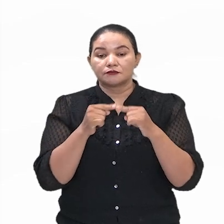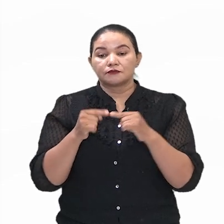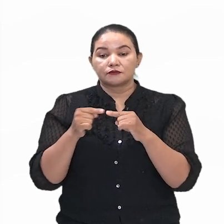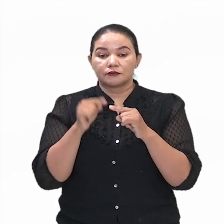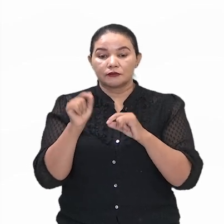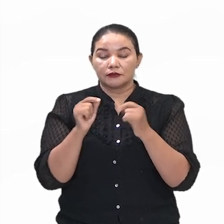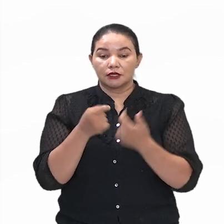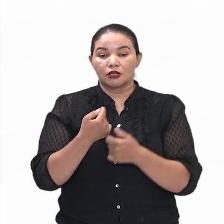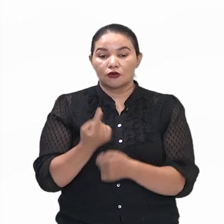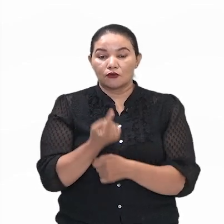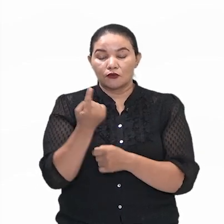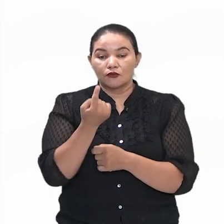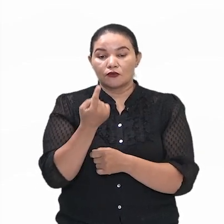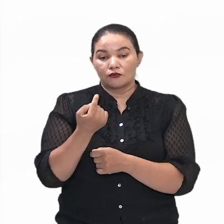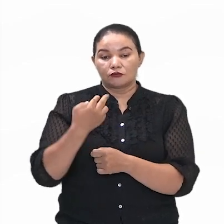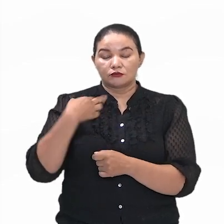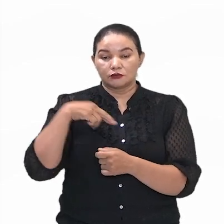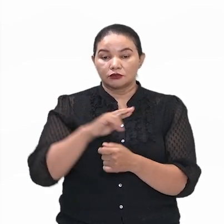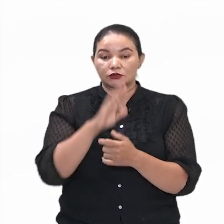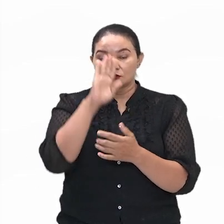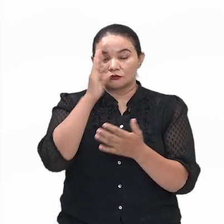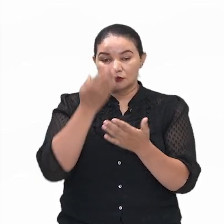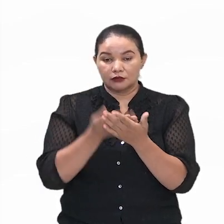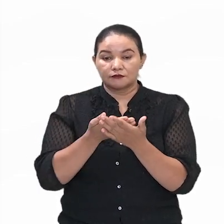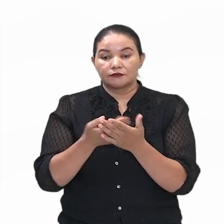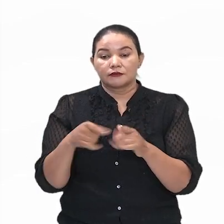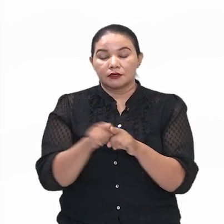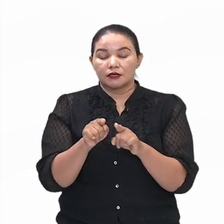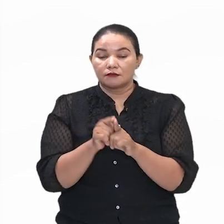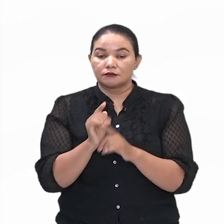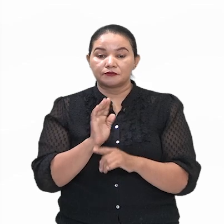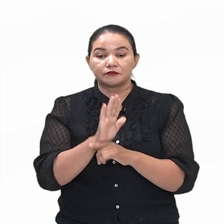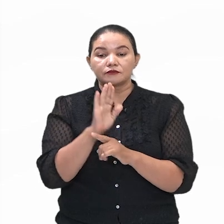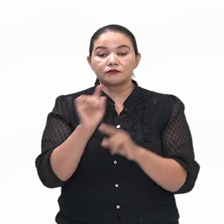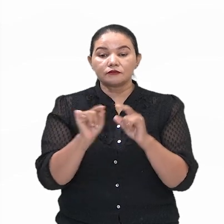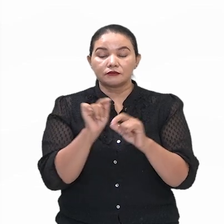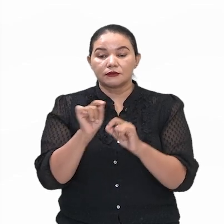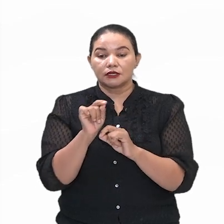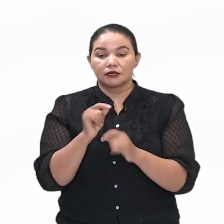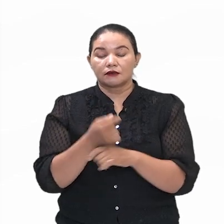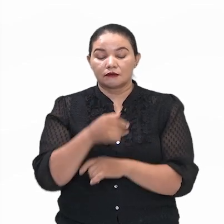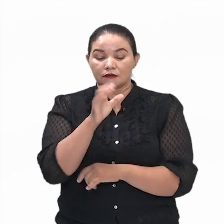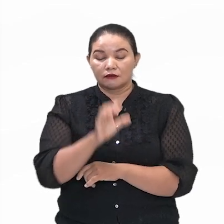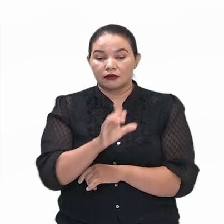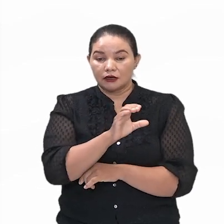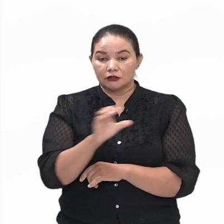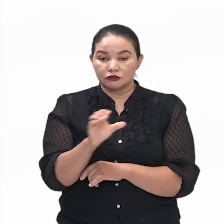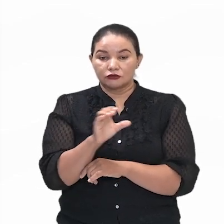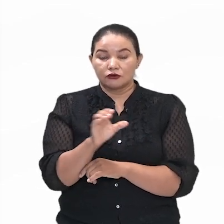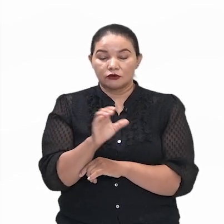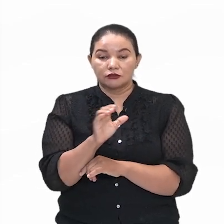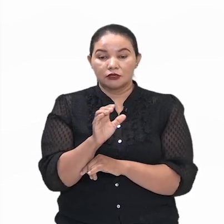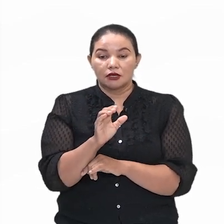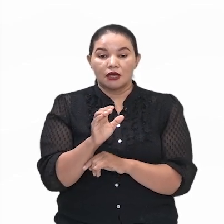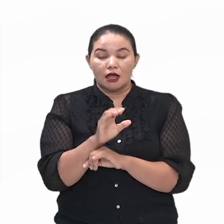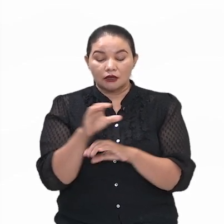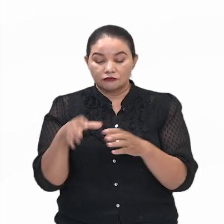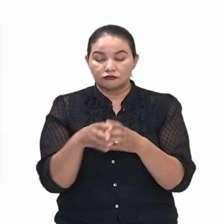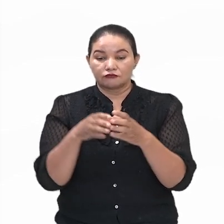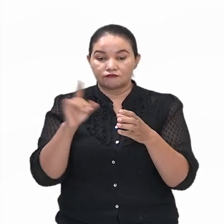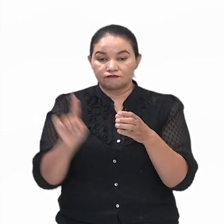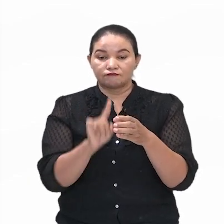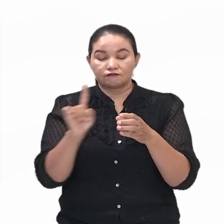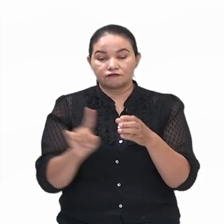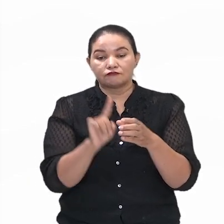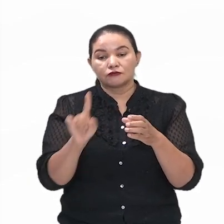ou crença. Isso favoreceu com que a religião católica acabasse ele tendo uma grande adesão, porque